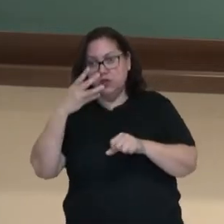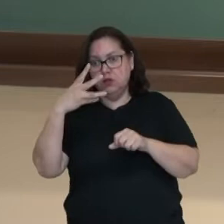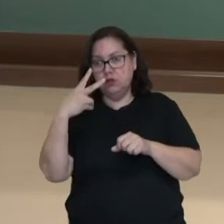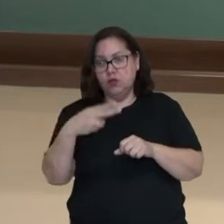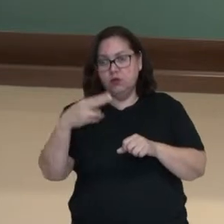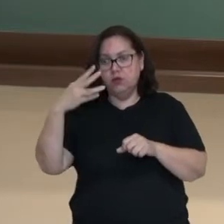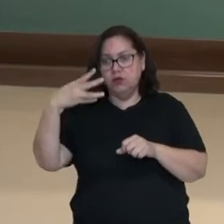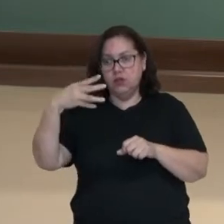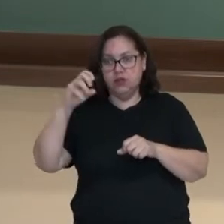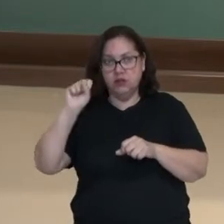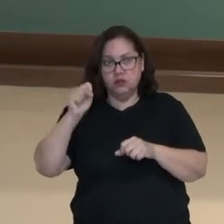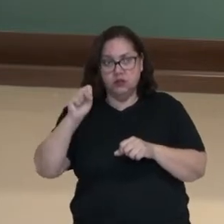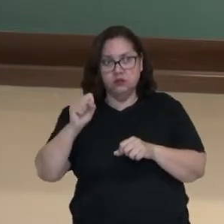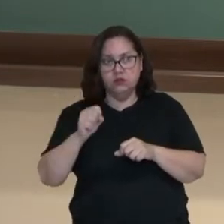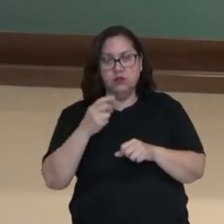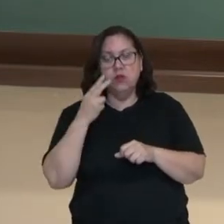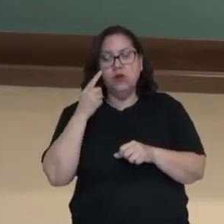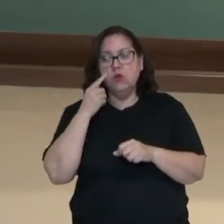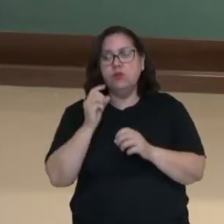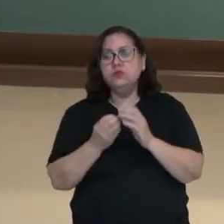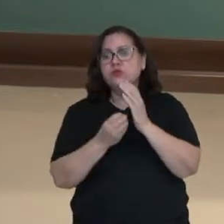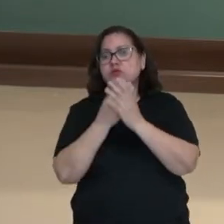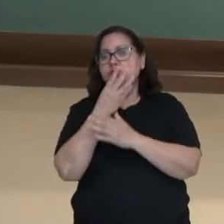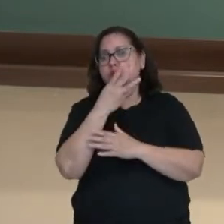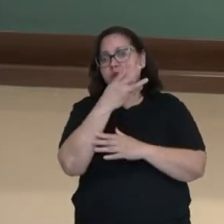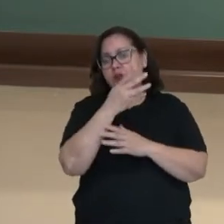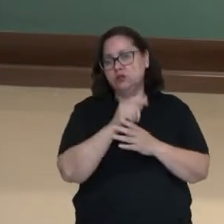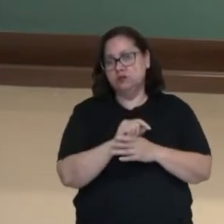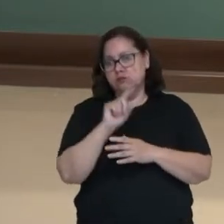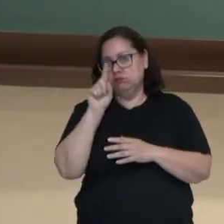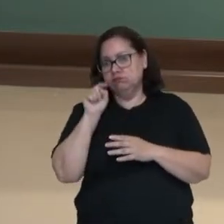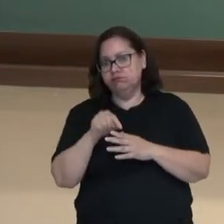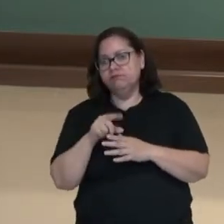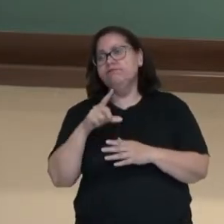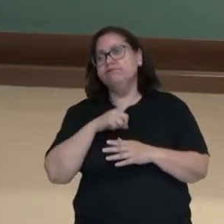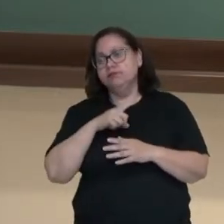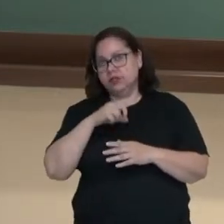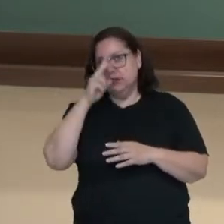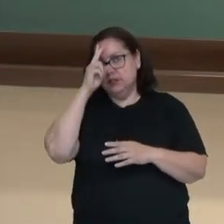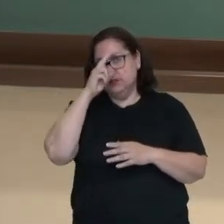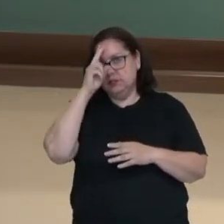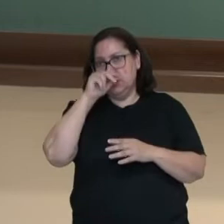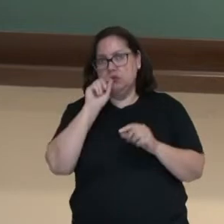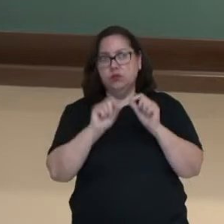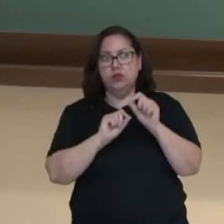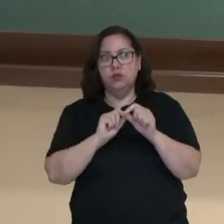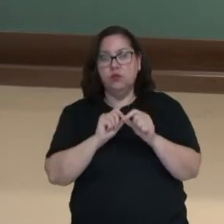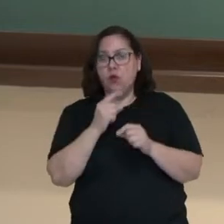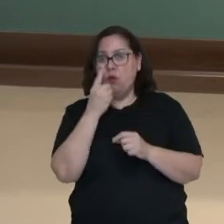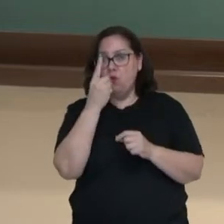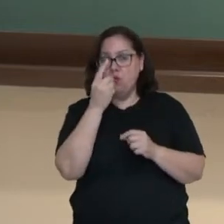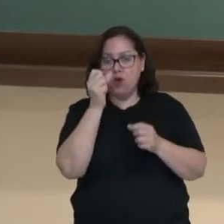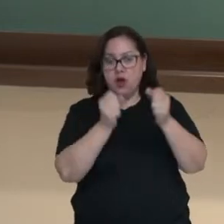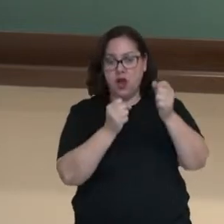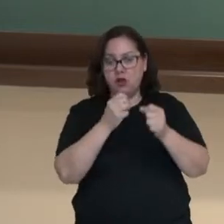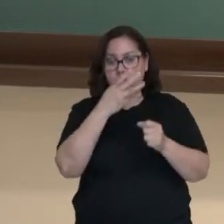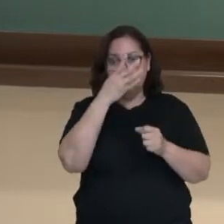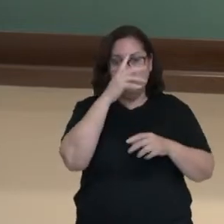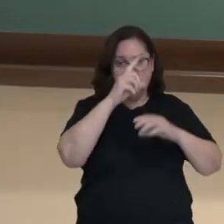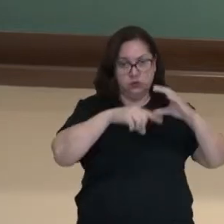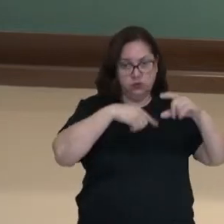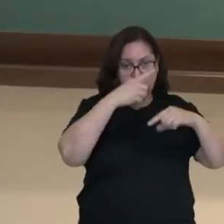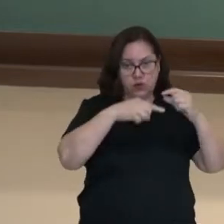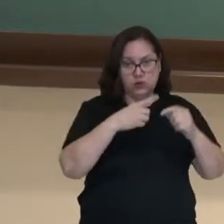48. Gente, da onde surgiu esse 4? Aqui eu tenho que lembrar o seguinte, um carro tem 4